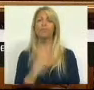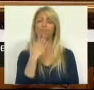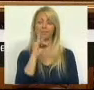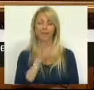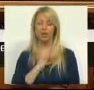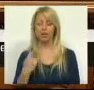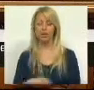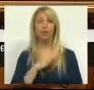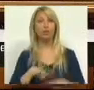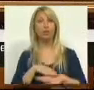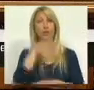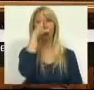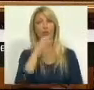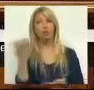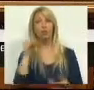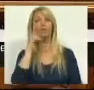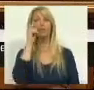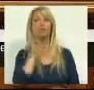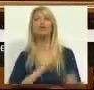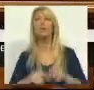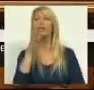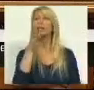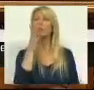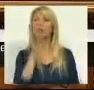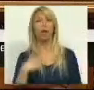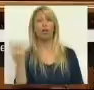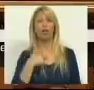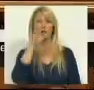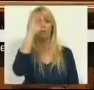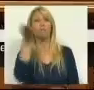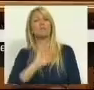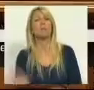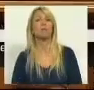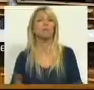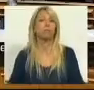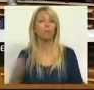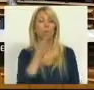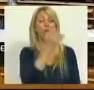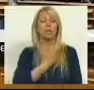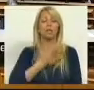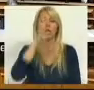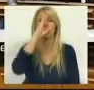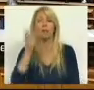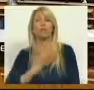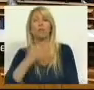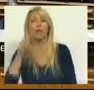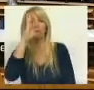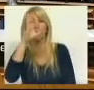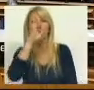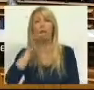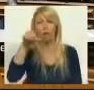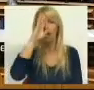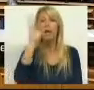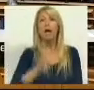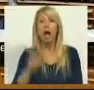Obrigado, Sra. Presidente, Srs. membros do Governo, Senhoras e Srs. Deputados. Nós já todos sabemos, o PSD sabe, o CDS sabe e o Governo também sabe, que as